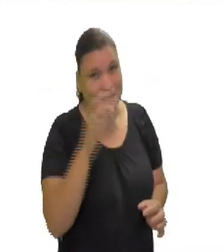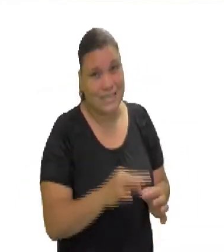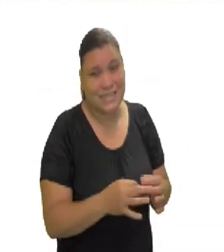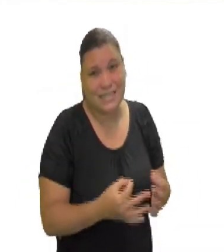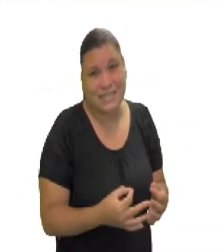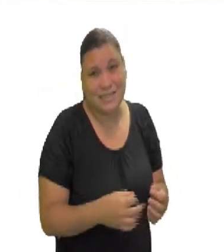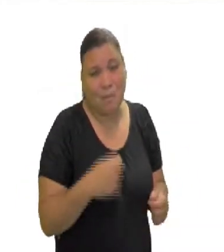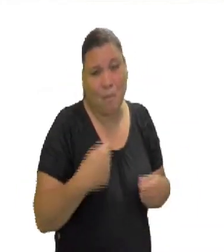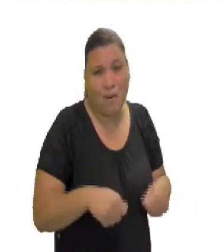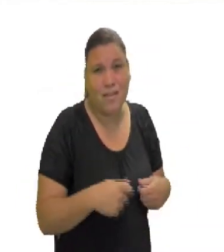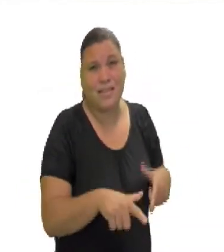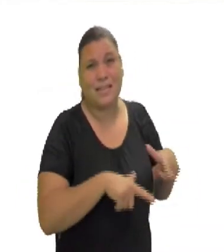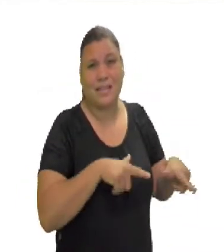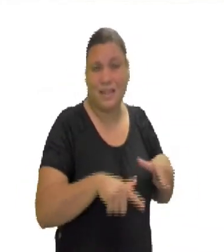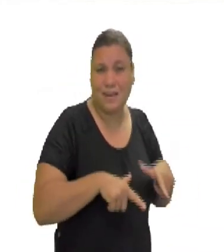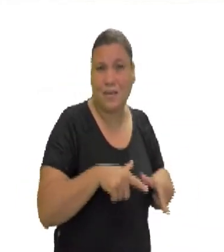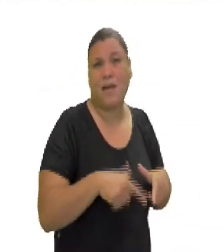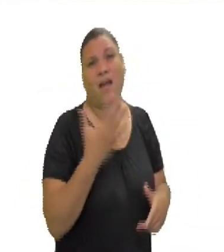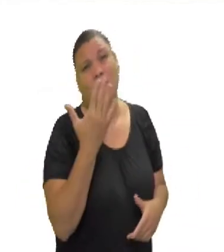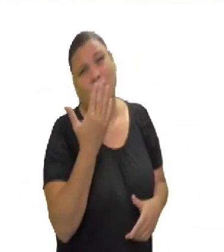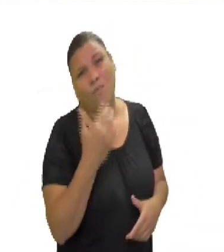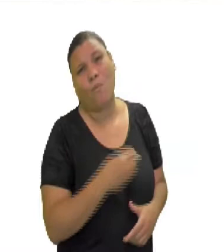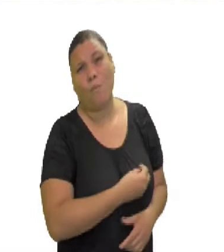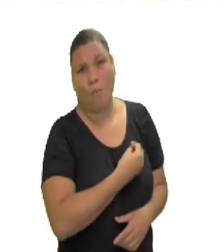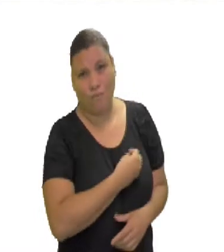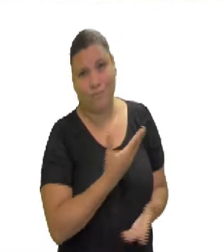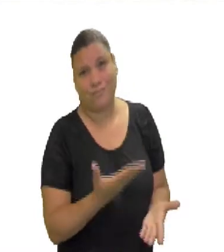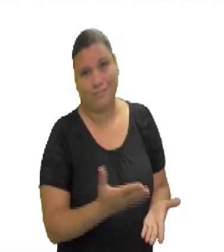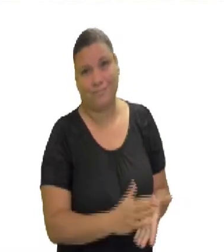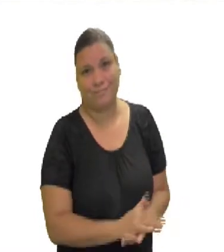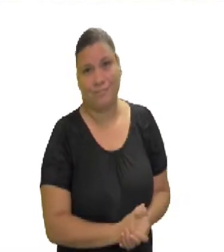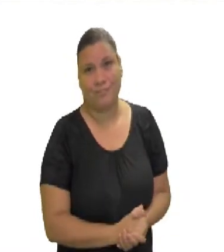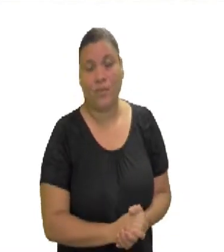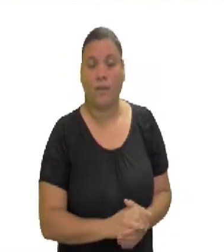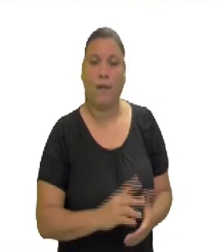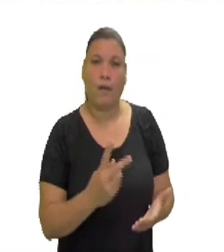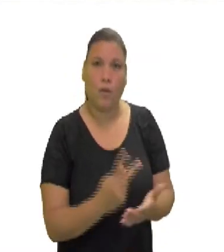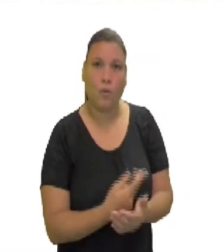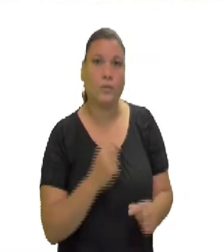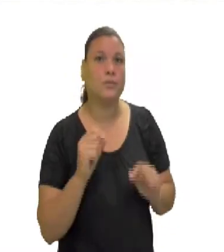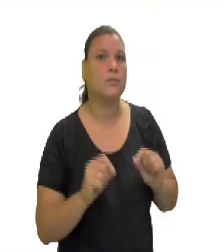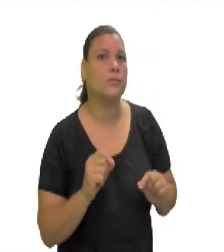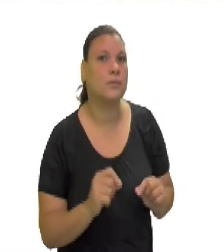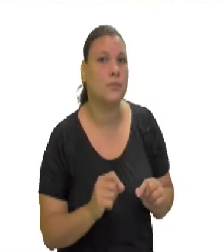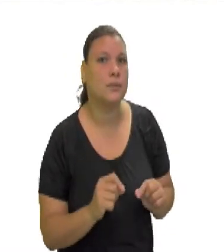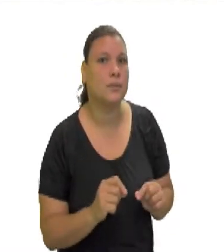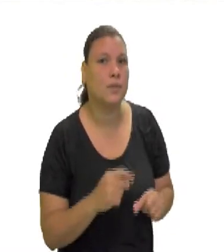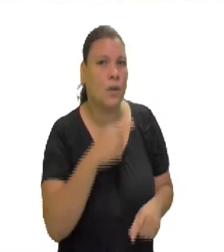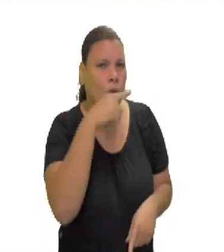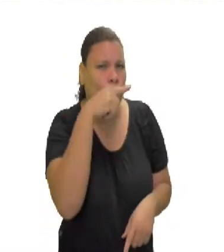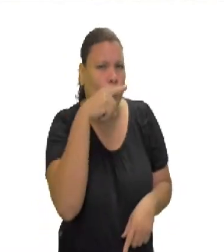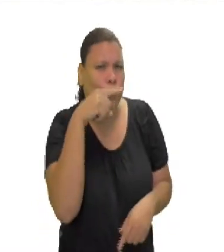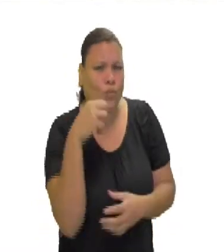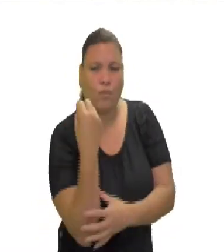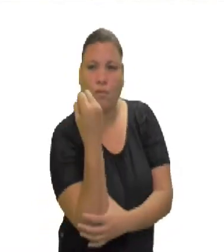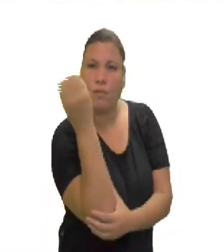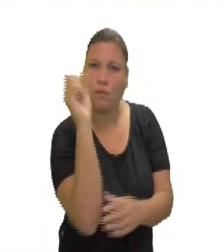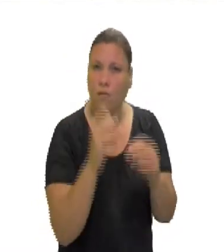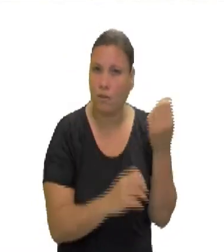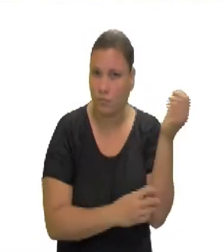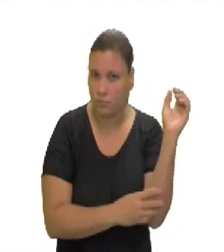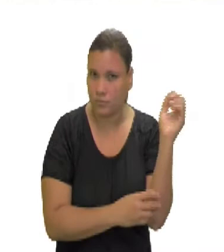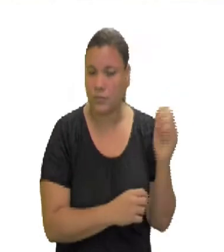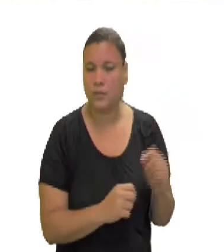cana-de-açúcar. Geralmente vocês vão escutar isso na história, a queda da produção da cana-de-açúcar. E essas pessoas começaram a se perguntar,